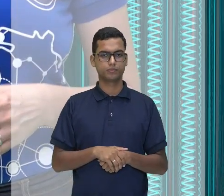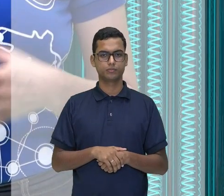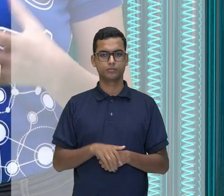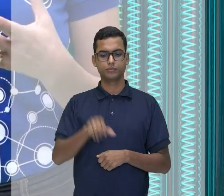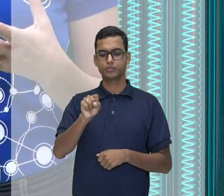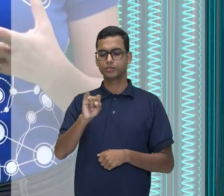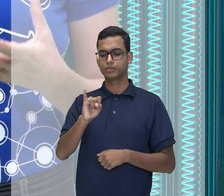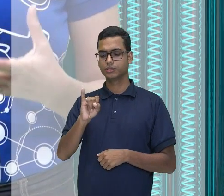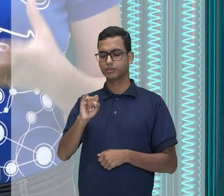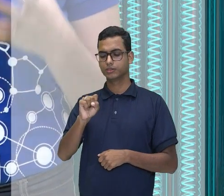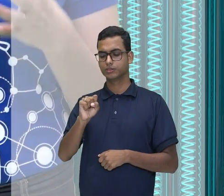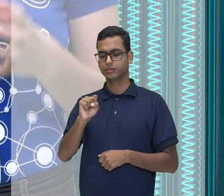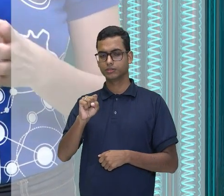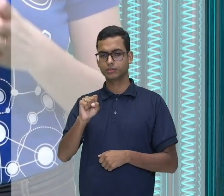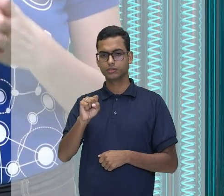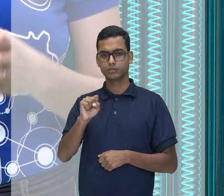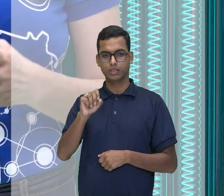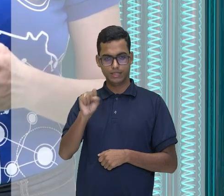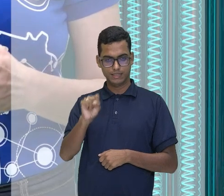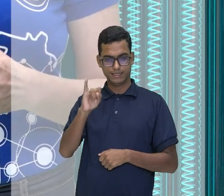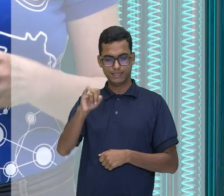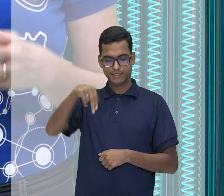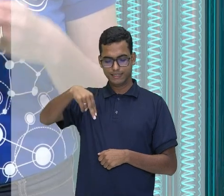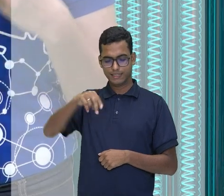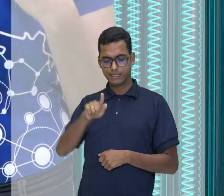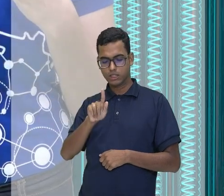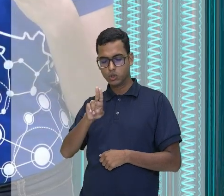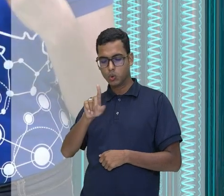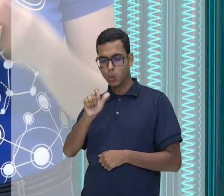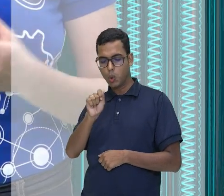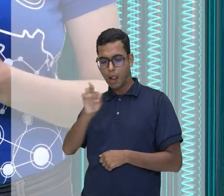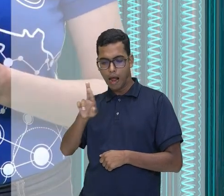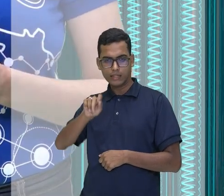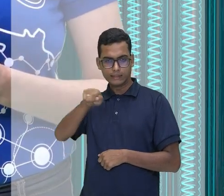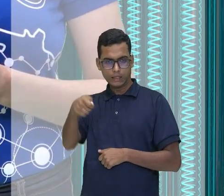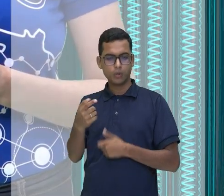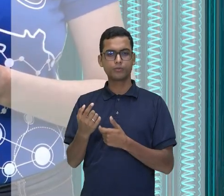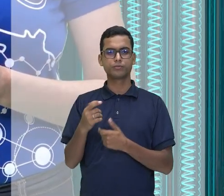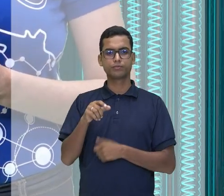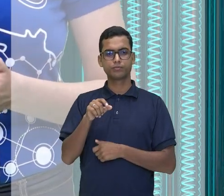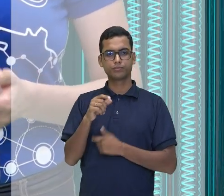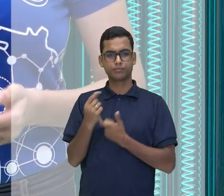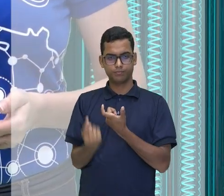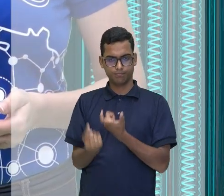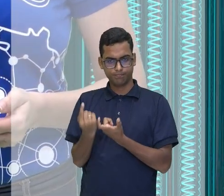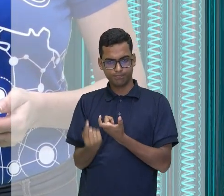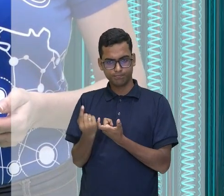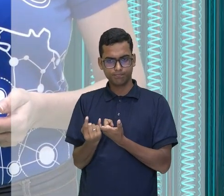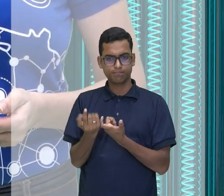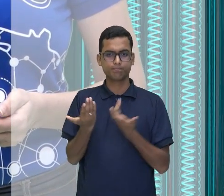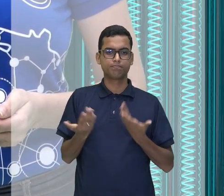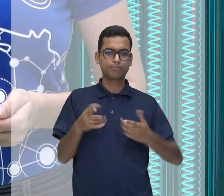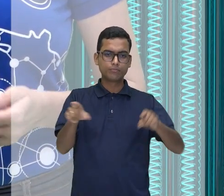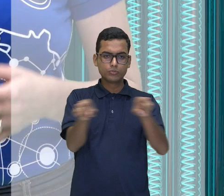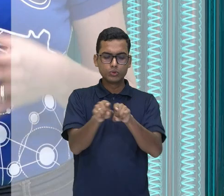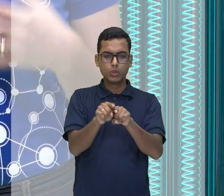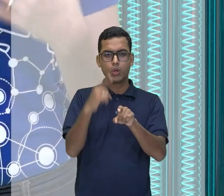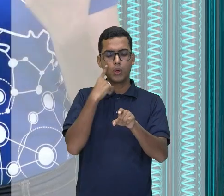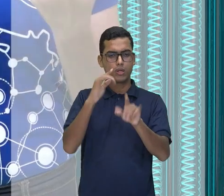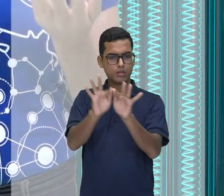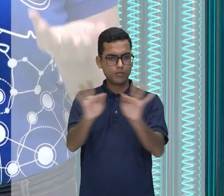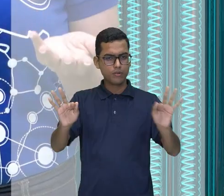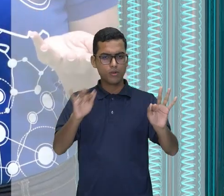Nós escutamos o Caio na sua audição, né? Maravilhosa audição. Então, we listen to,